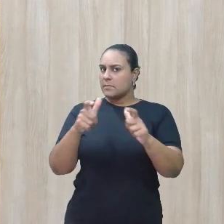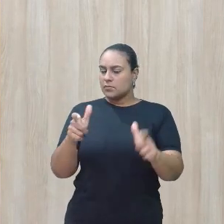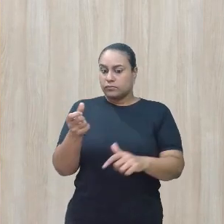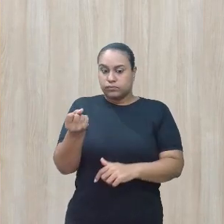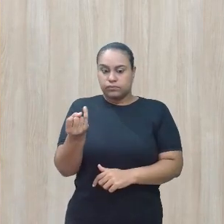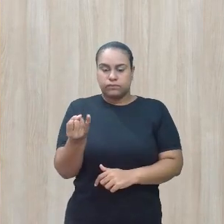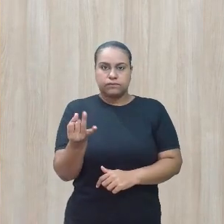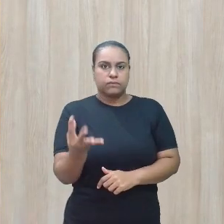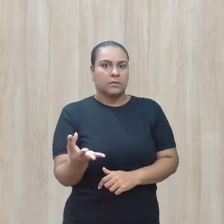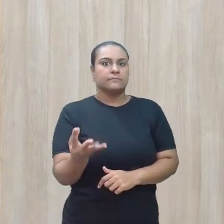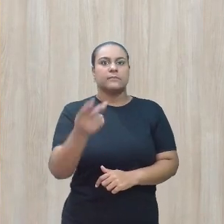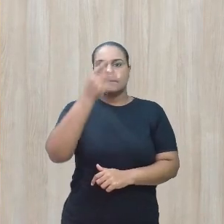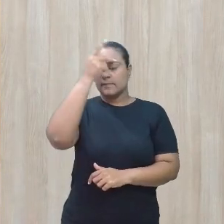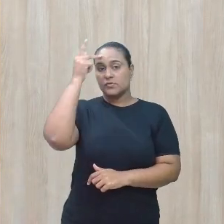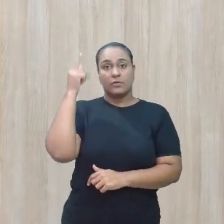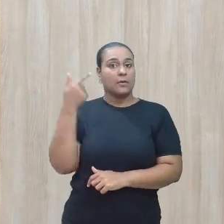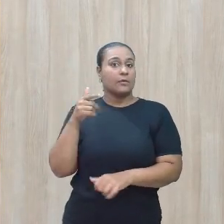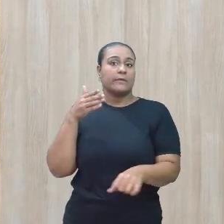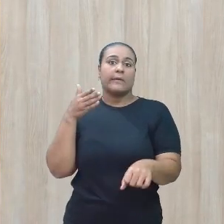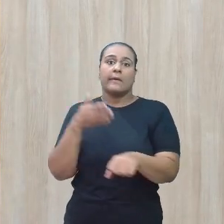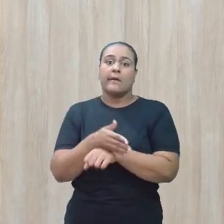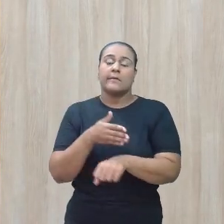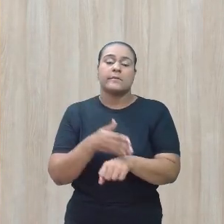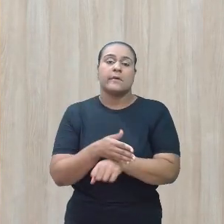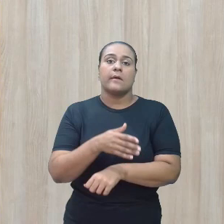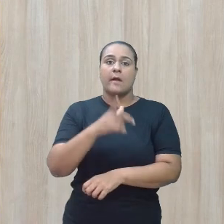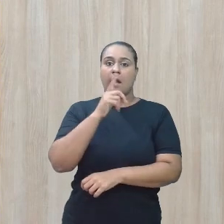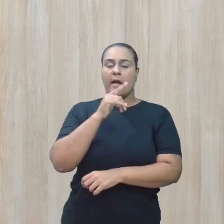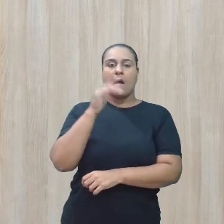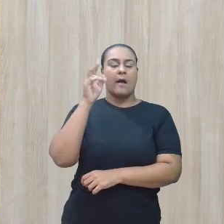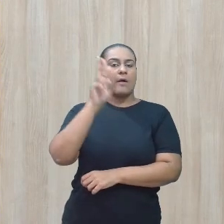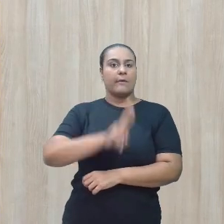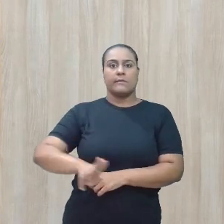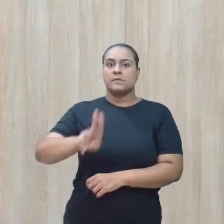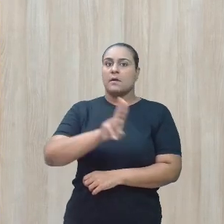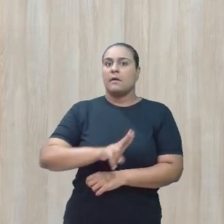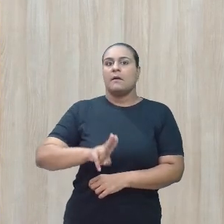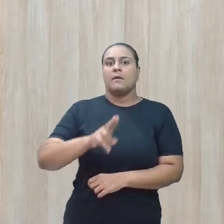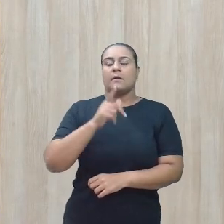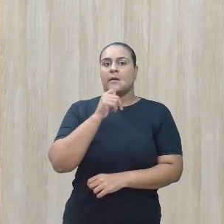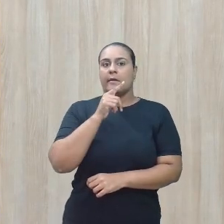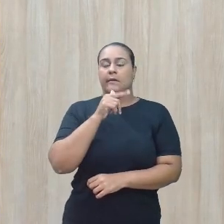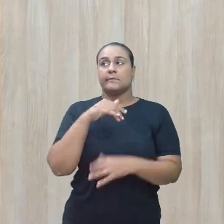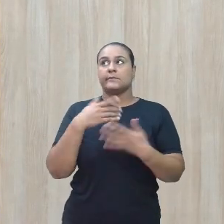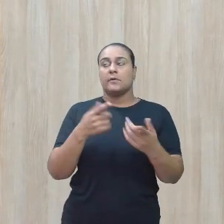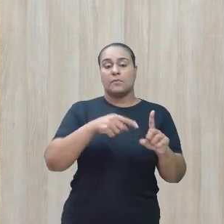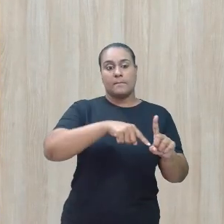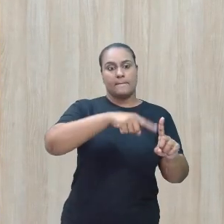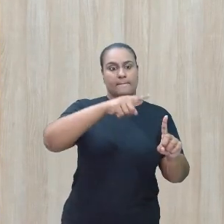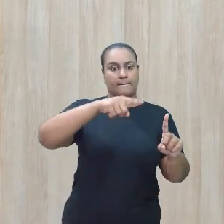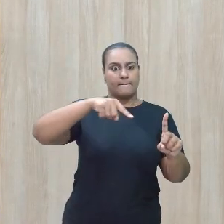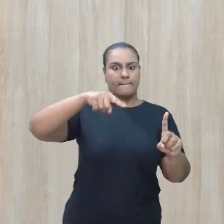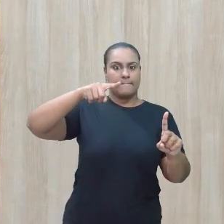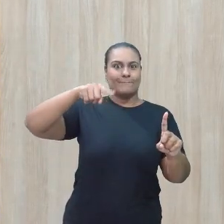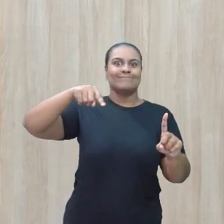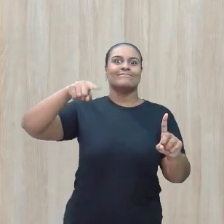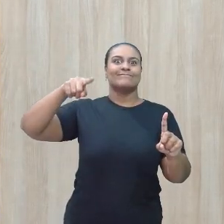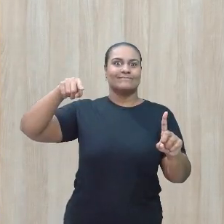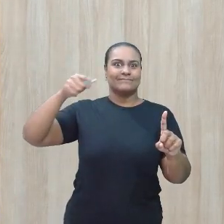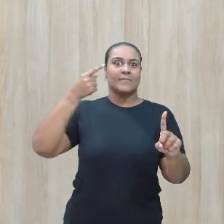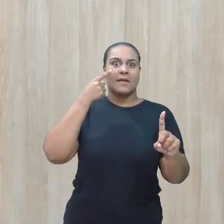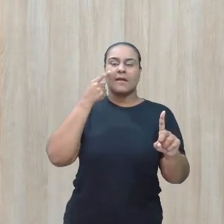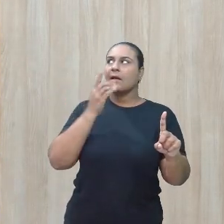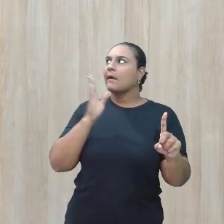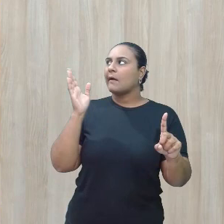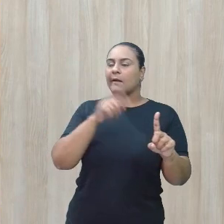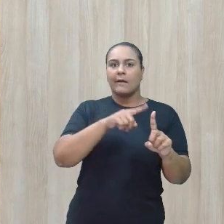acesso a essa água potável, né? E daí a gente percebe que por mais que a curva seja crescente, a gente tem muitas